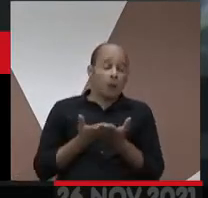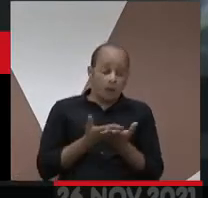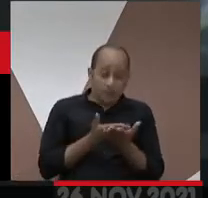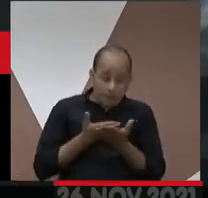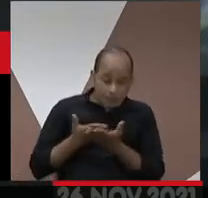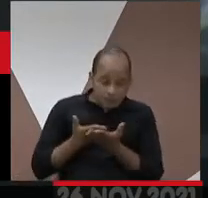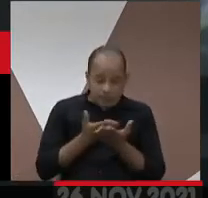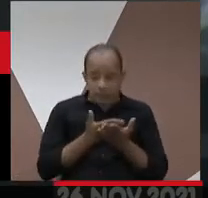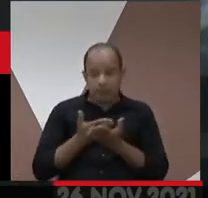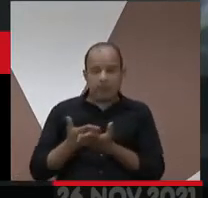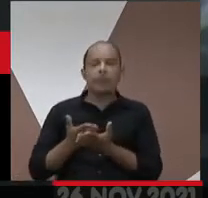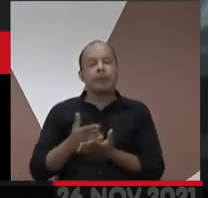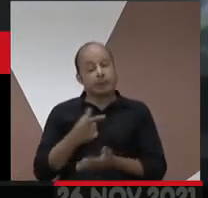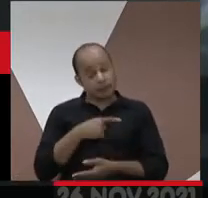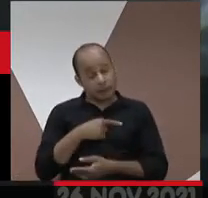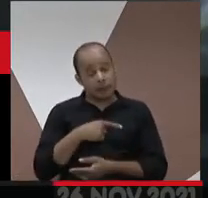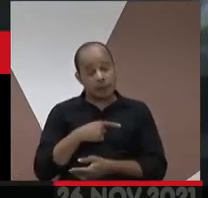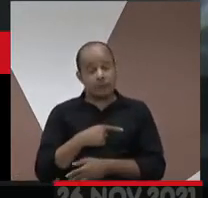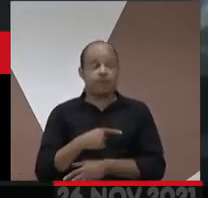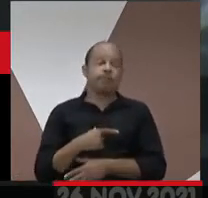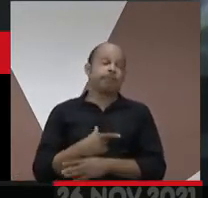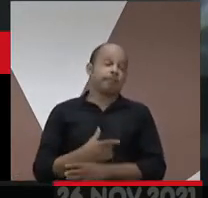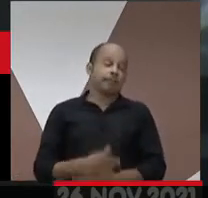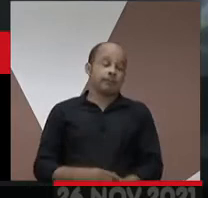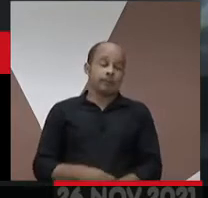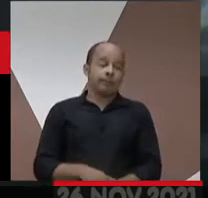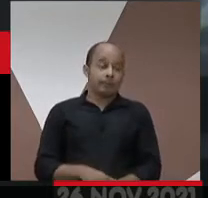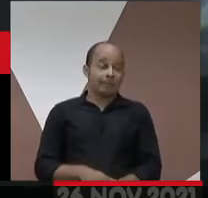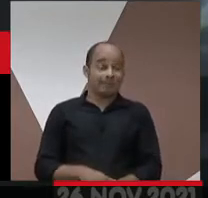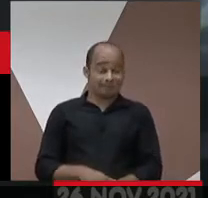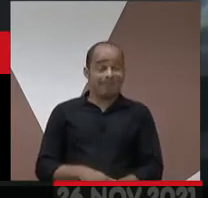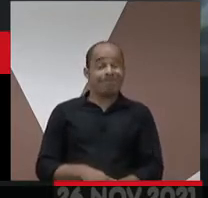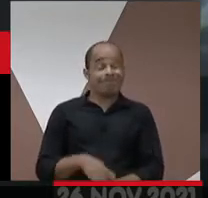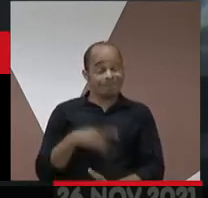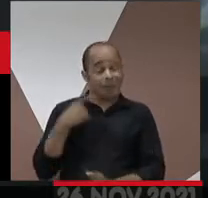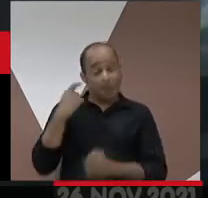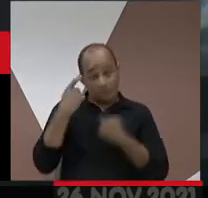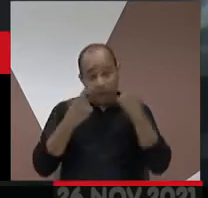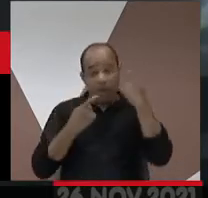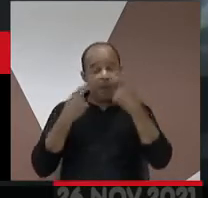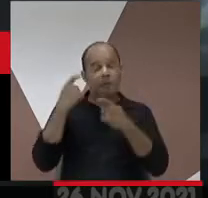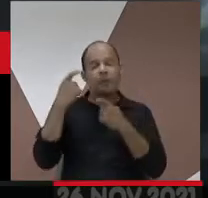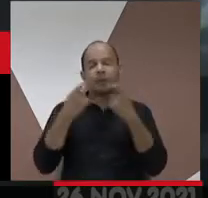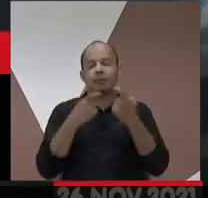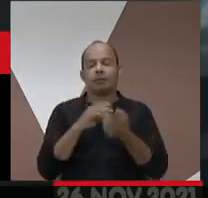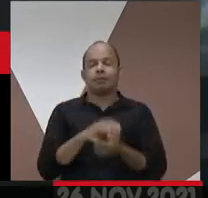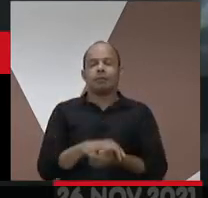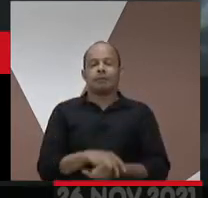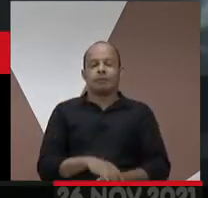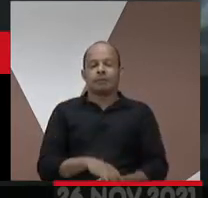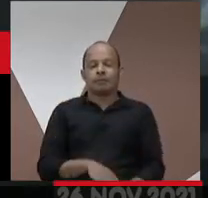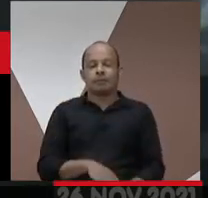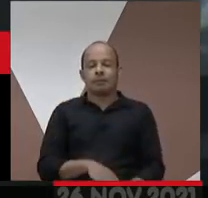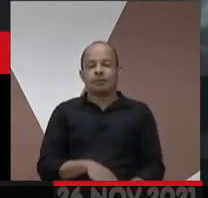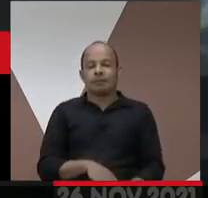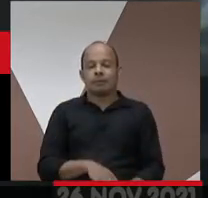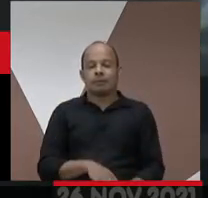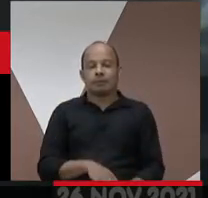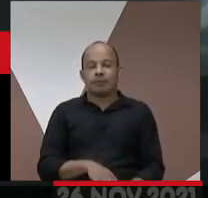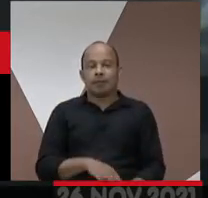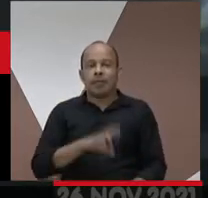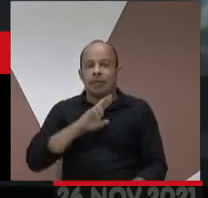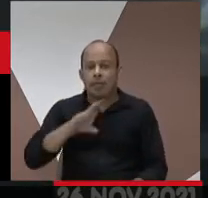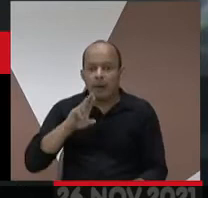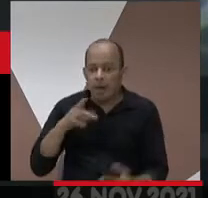acontece? E isso aí é também muito preocupante, porque não há um paralelo entre os